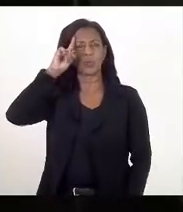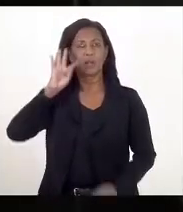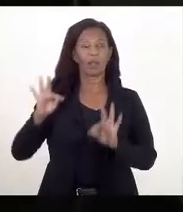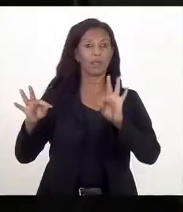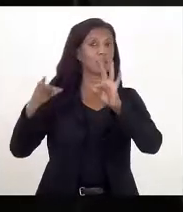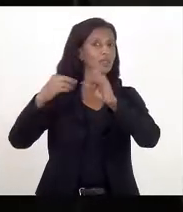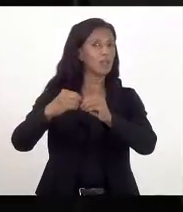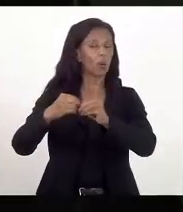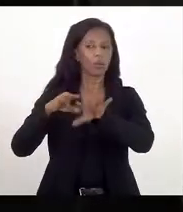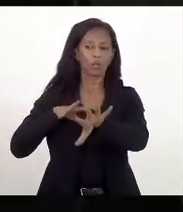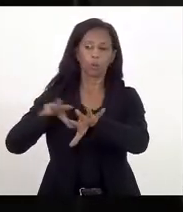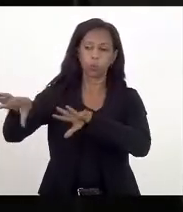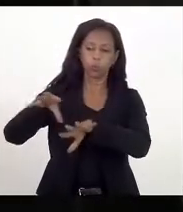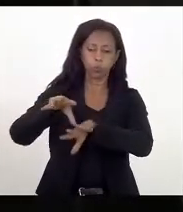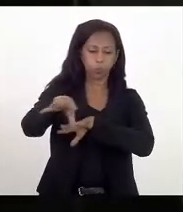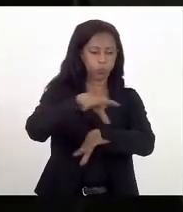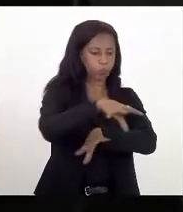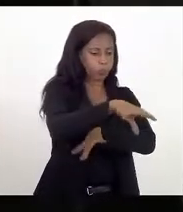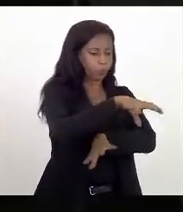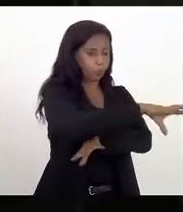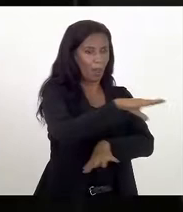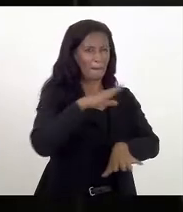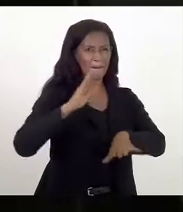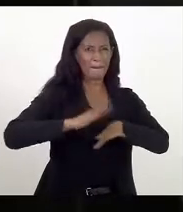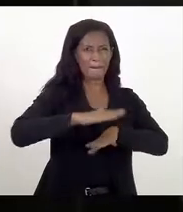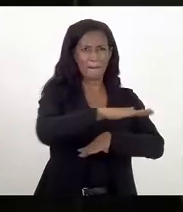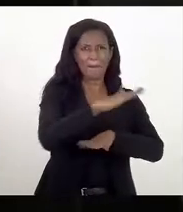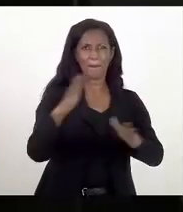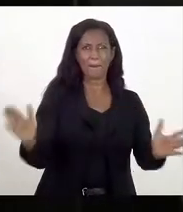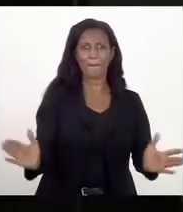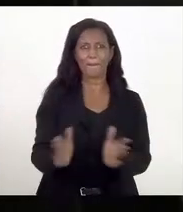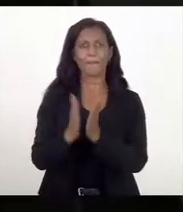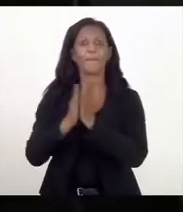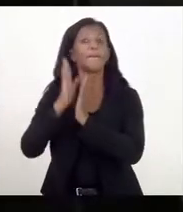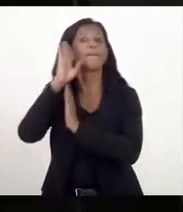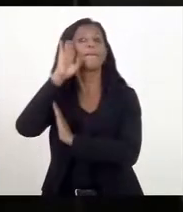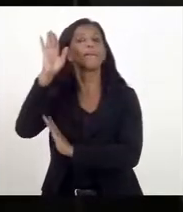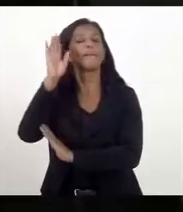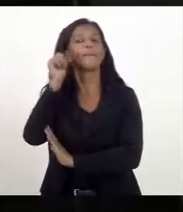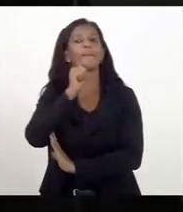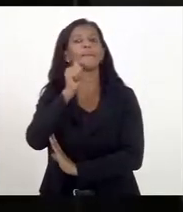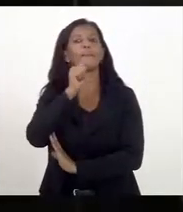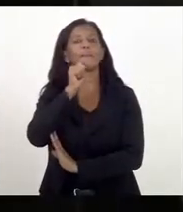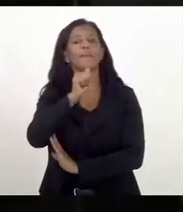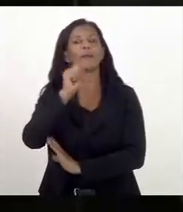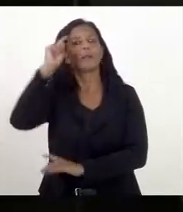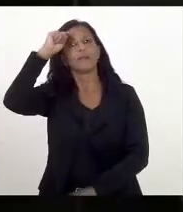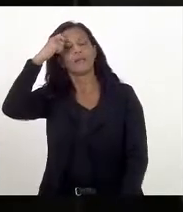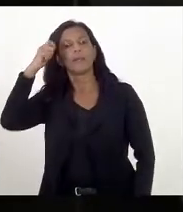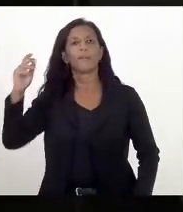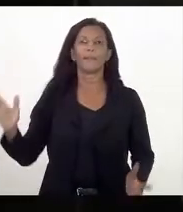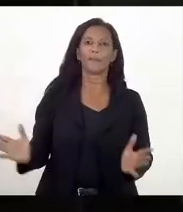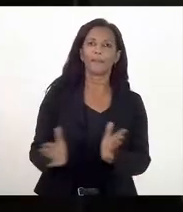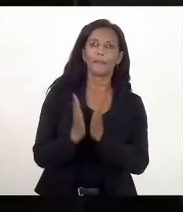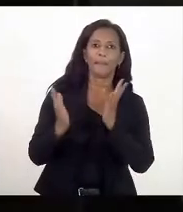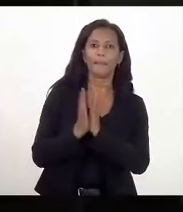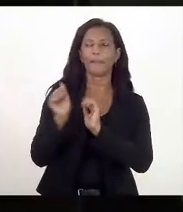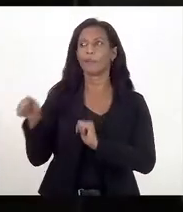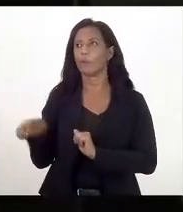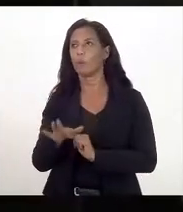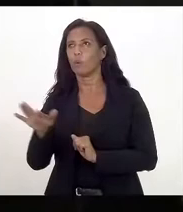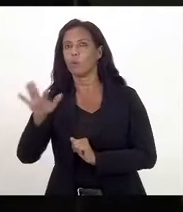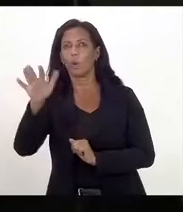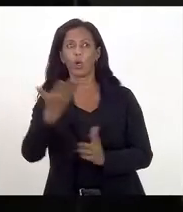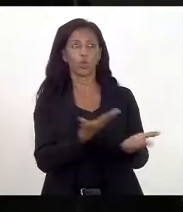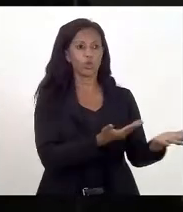todas as áreas os mais pobres, principalmente as mulheres negras faveladas, periféricas e